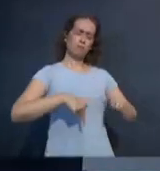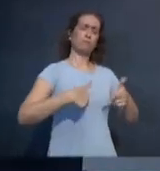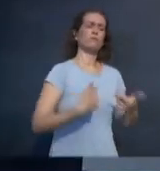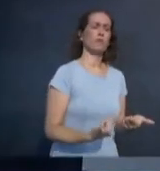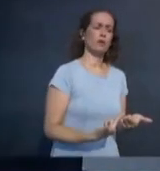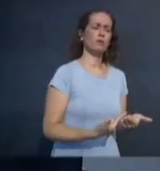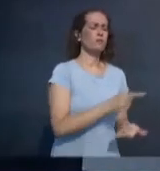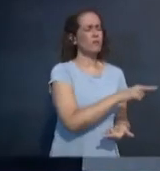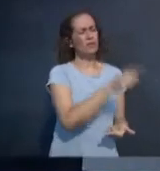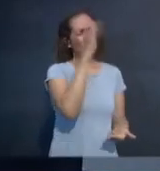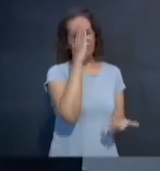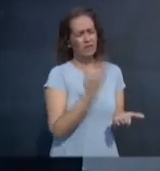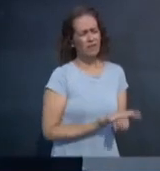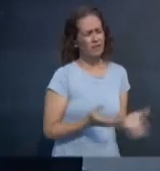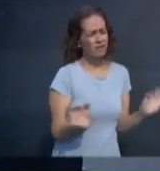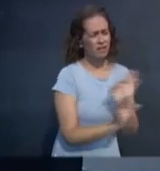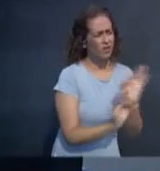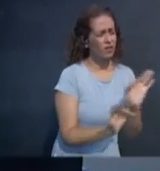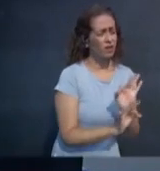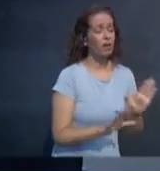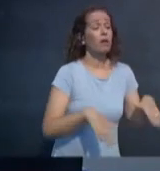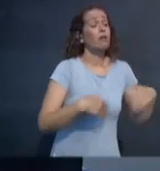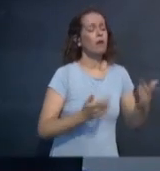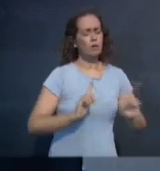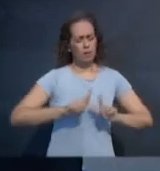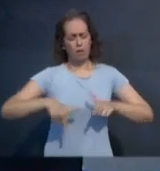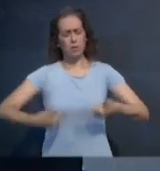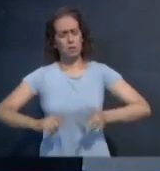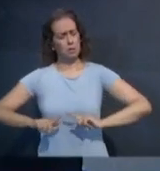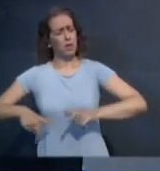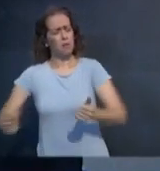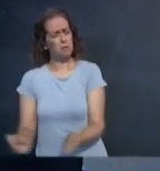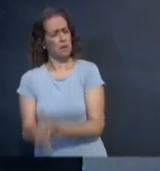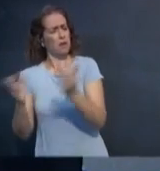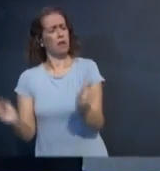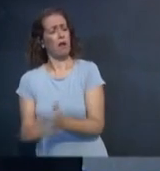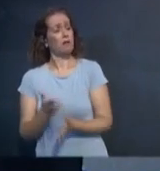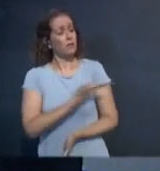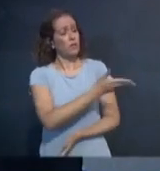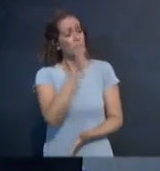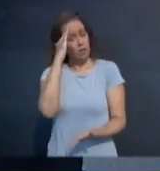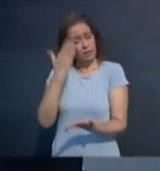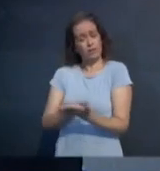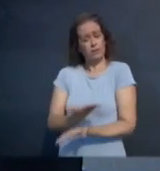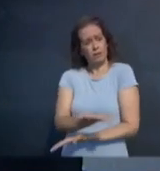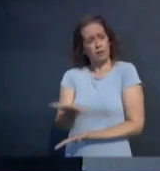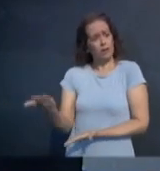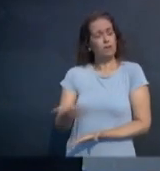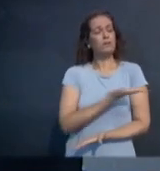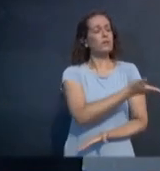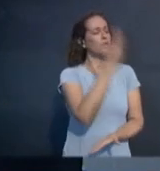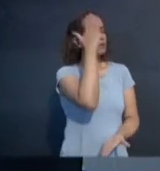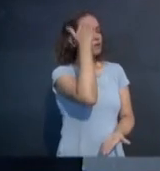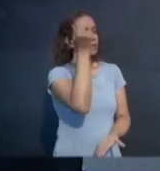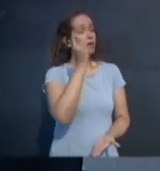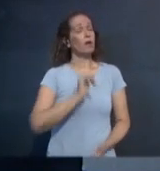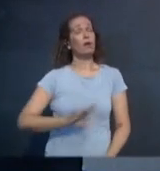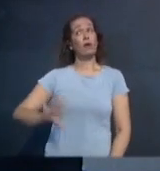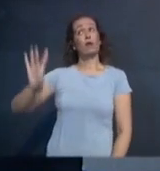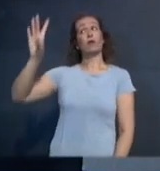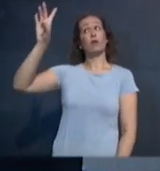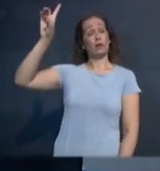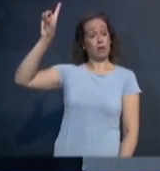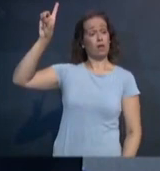não me credes, crede nas obras, para que possais saber e compreender que o Pai está em